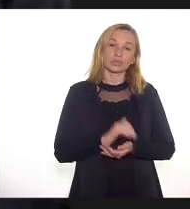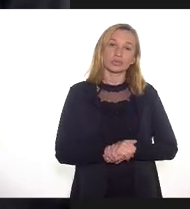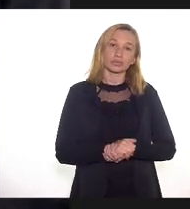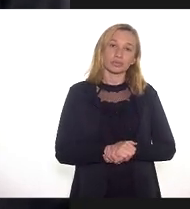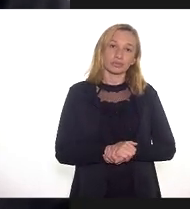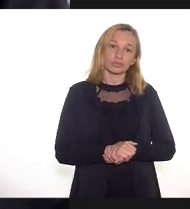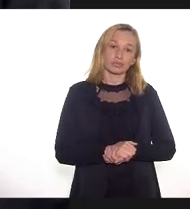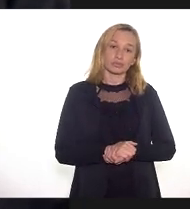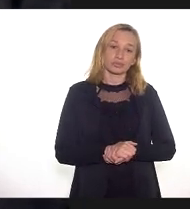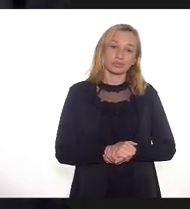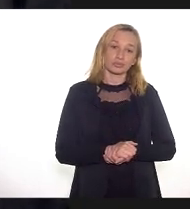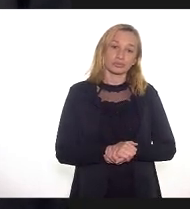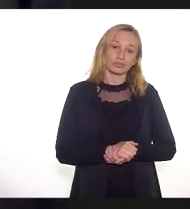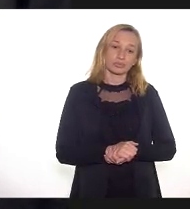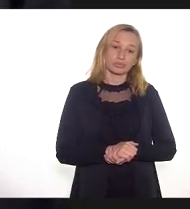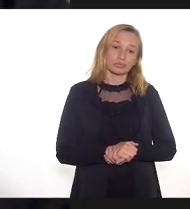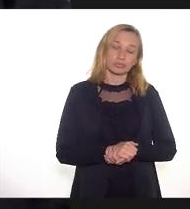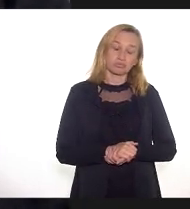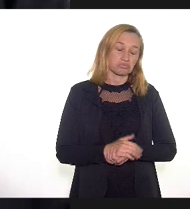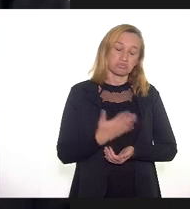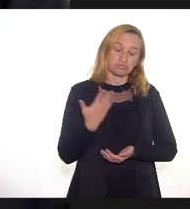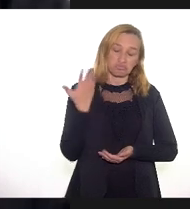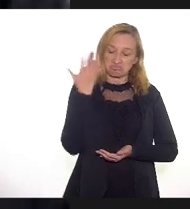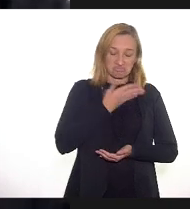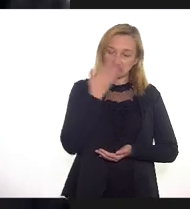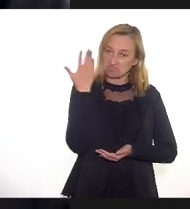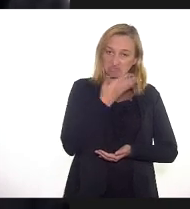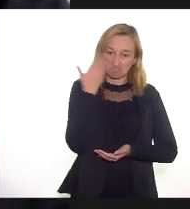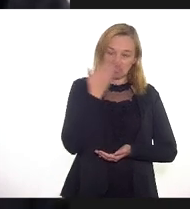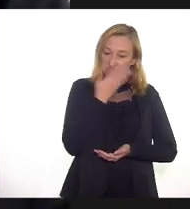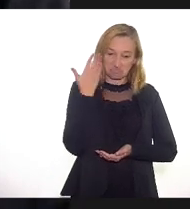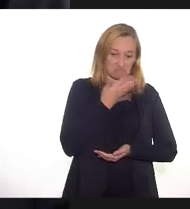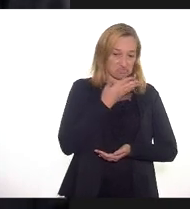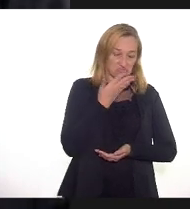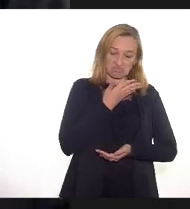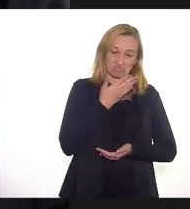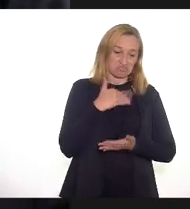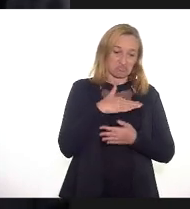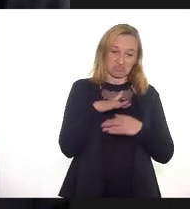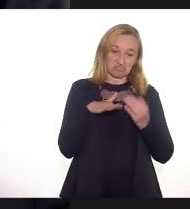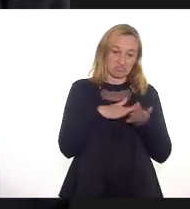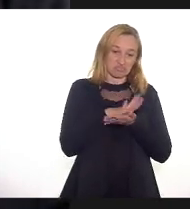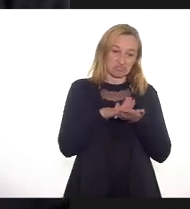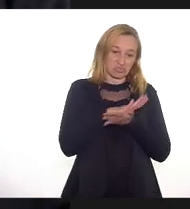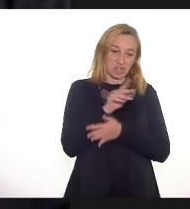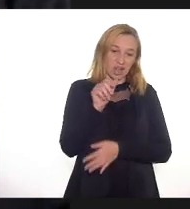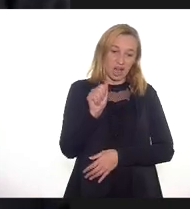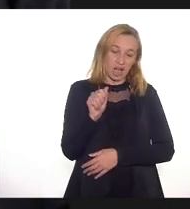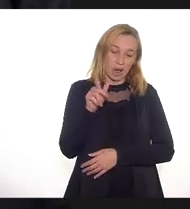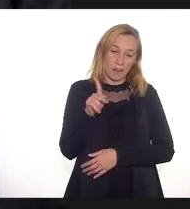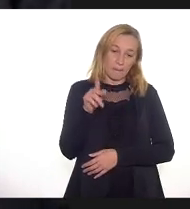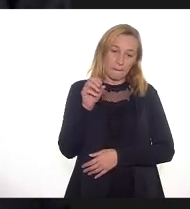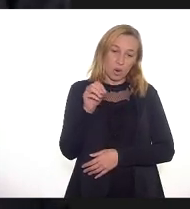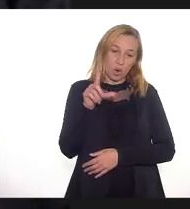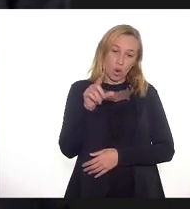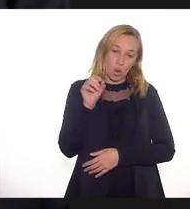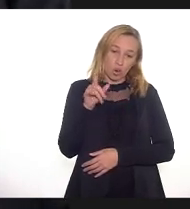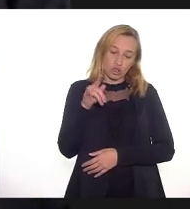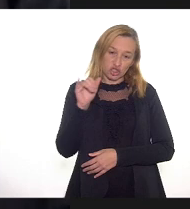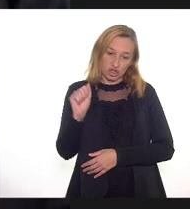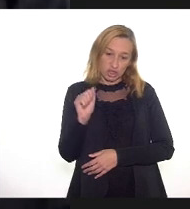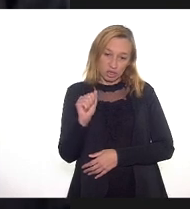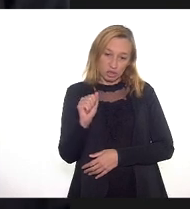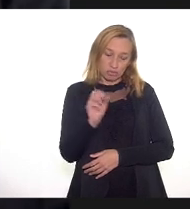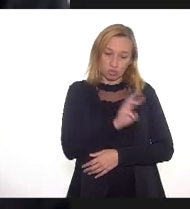e não vi nada, nenhum tipo de apologia, né, explícita, né, no